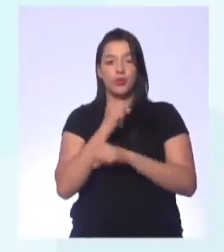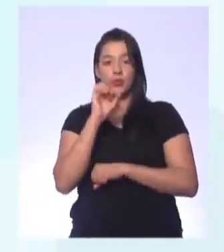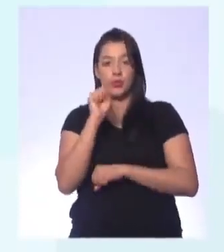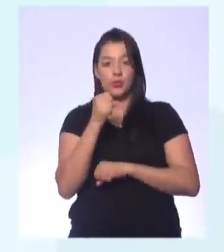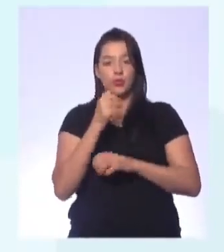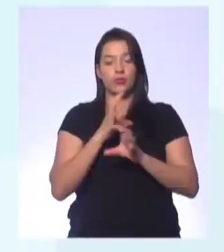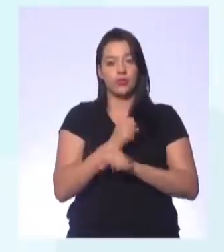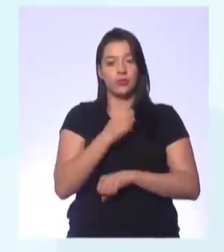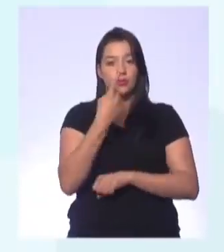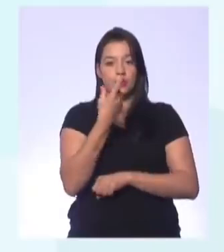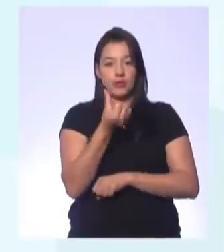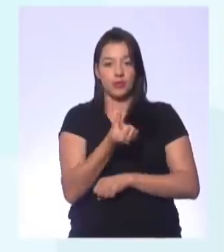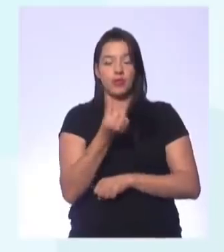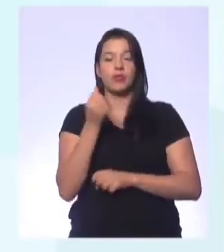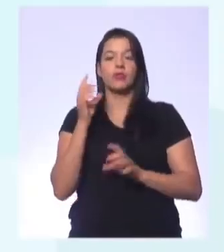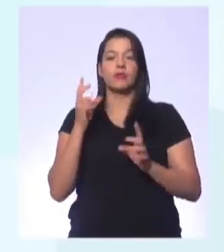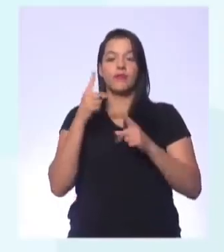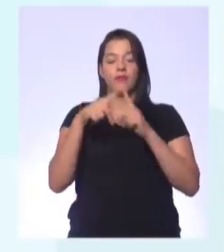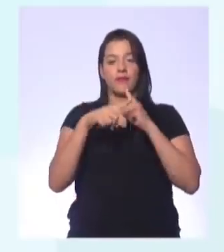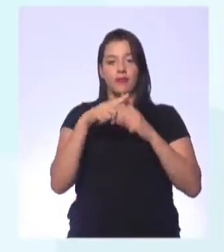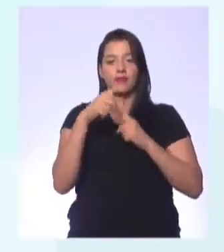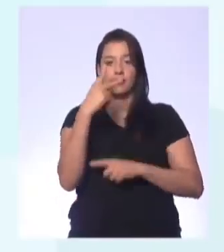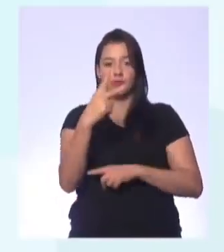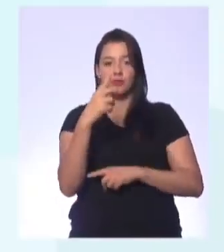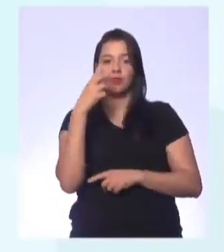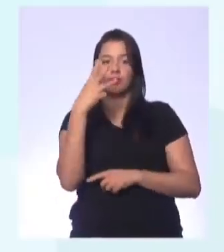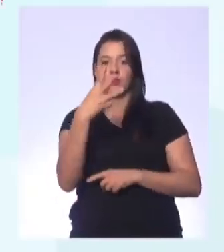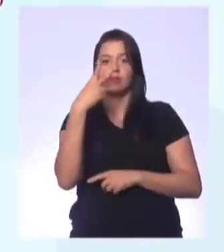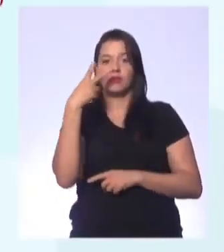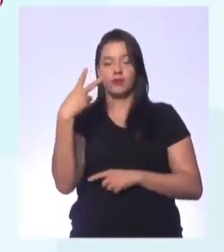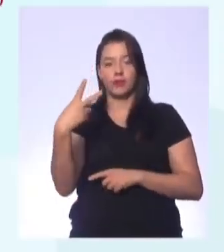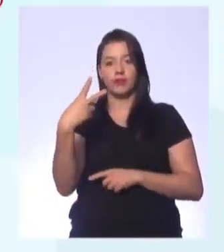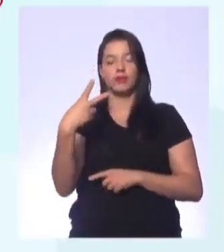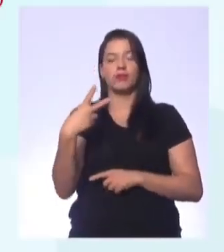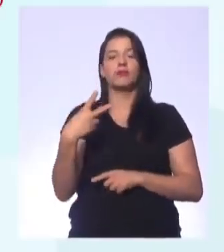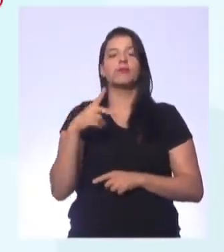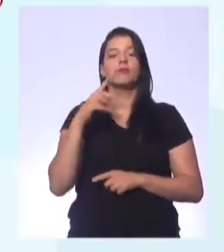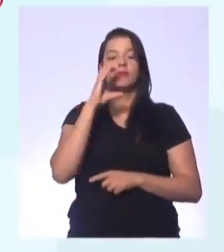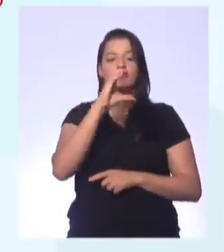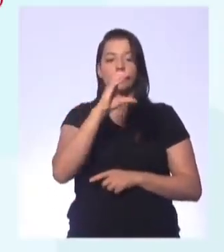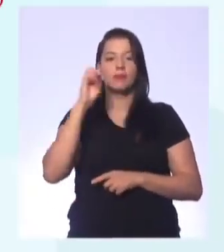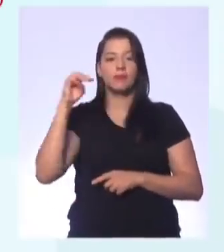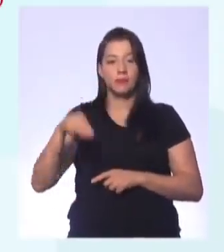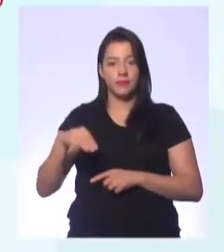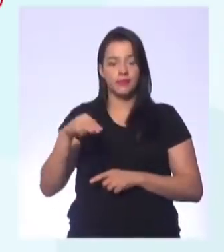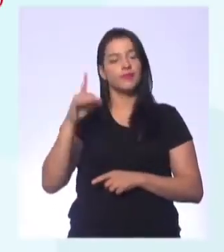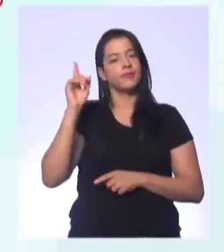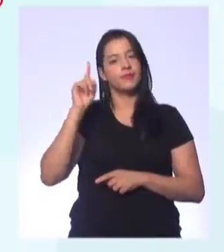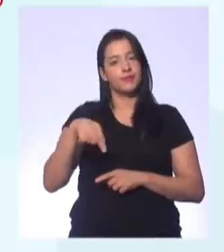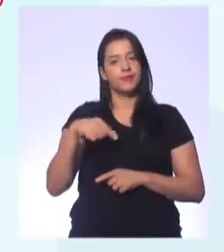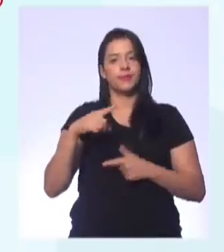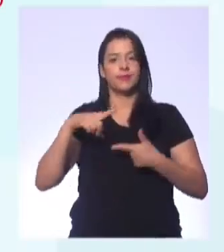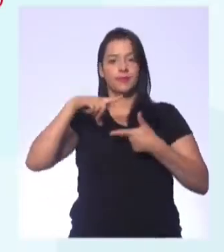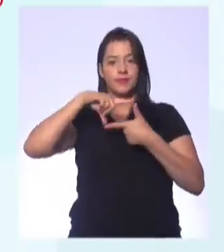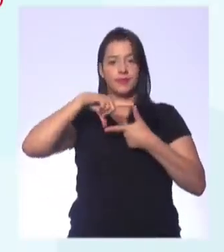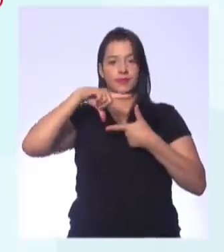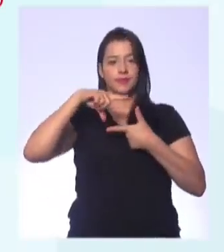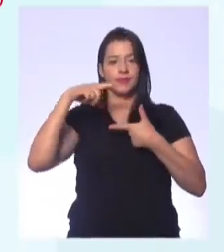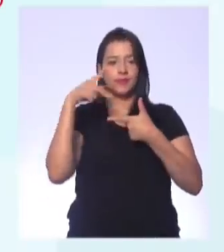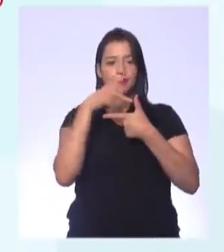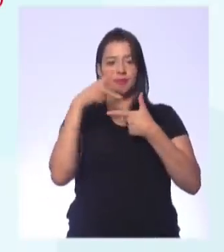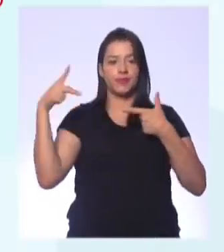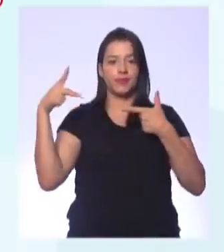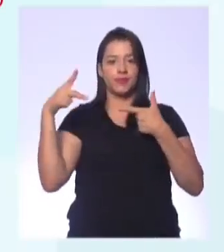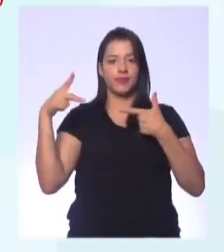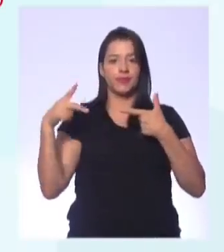X2 32 não é isso feito 32cm é o meu perímetro